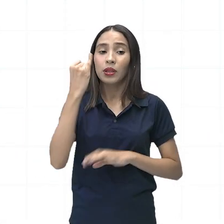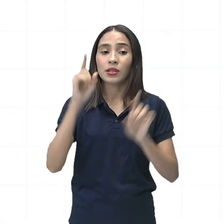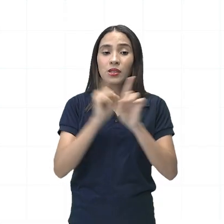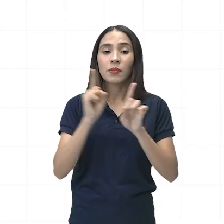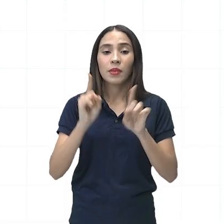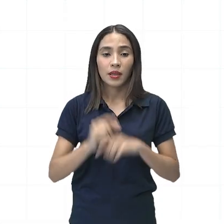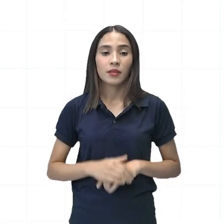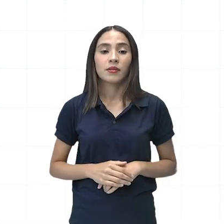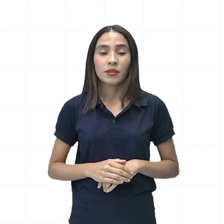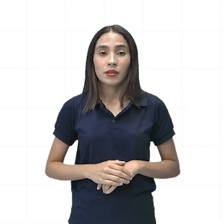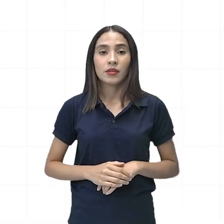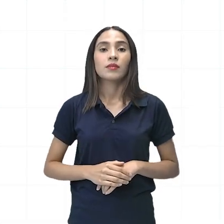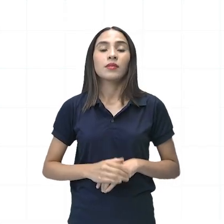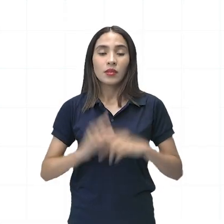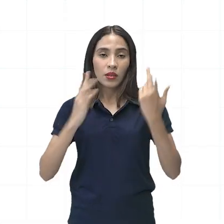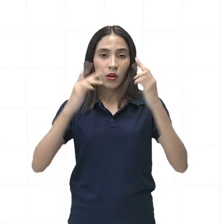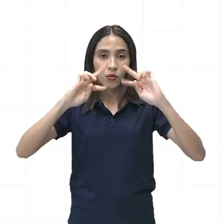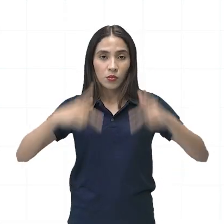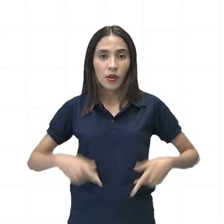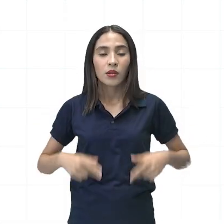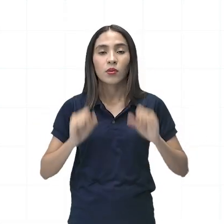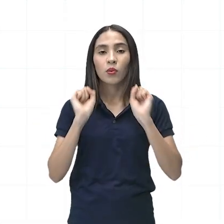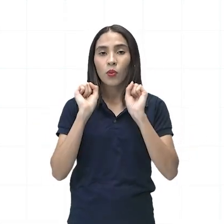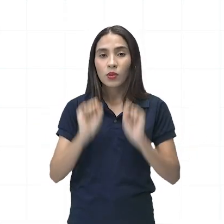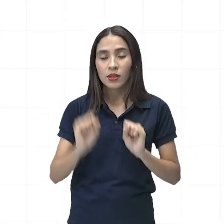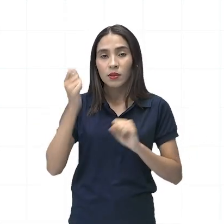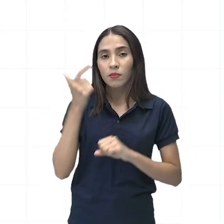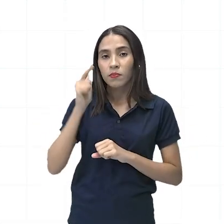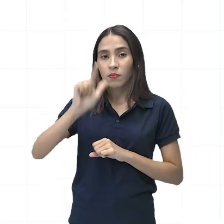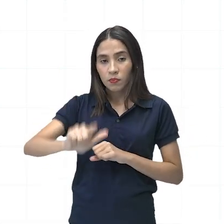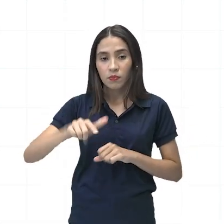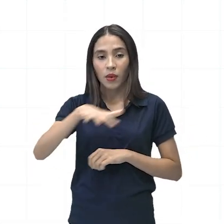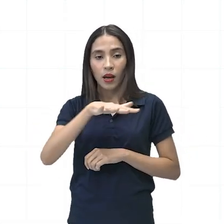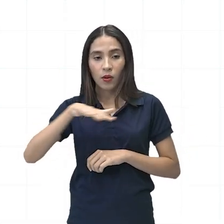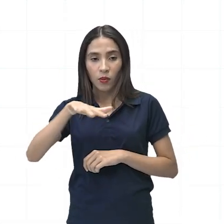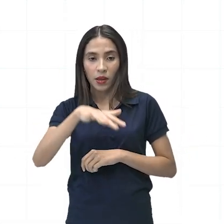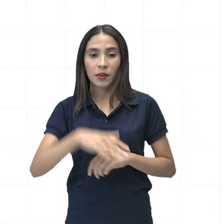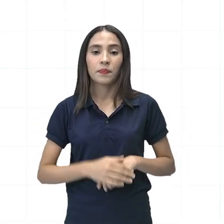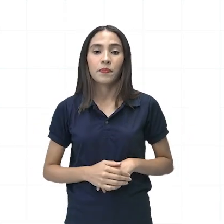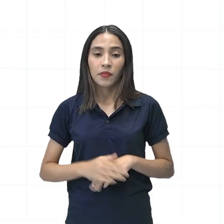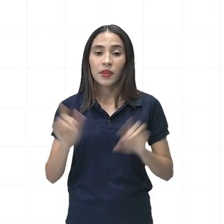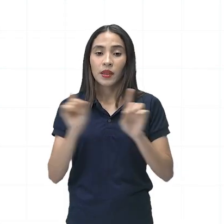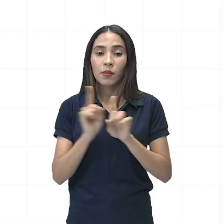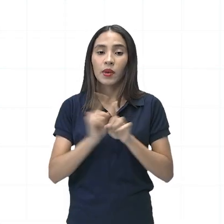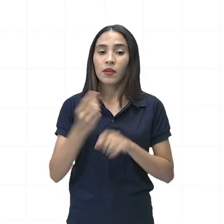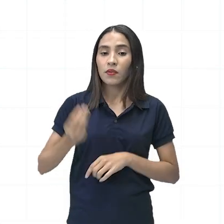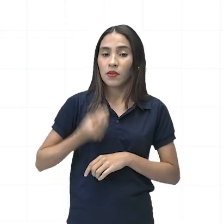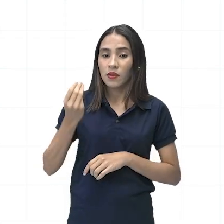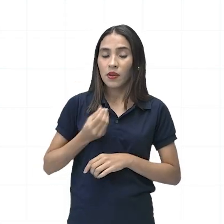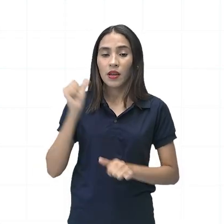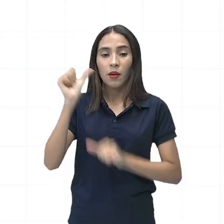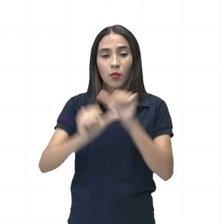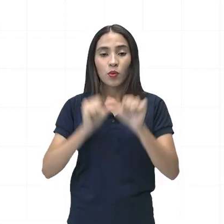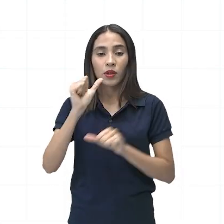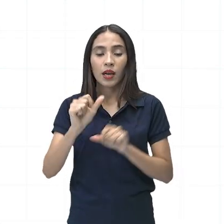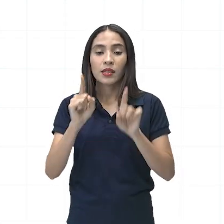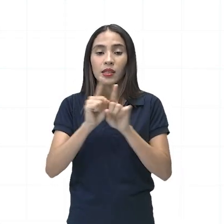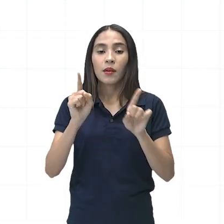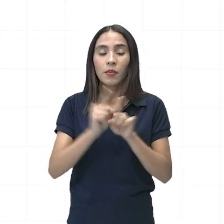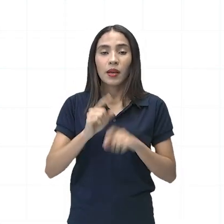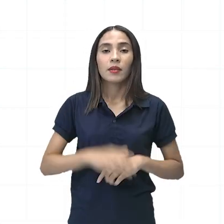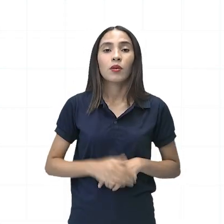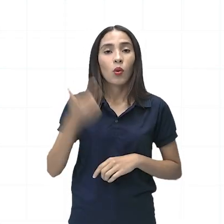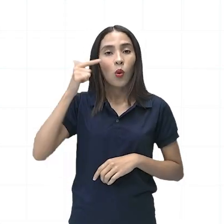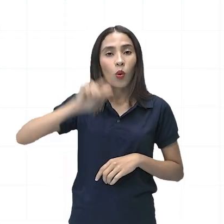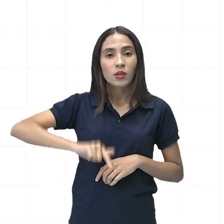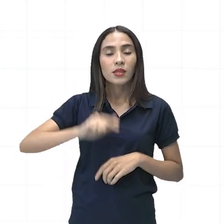para que a espécie possa se adaptar melhor ao ambiente, sobreviver às mudanças e resistir a